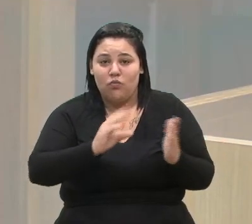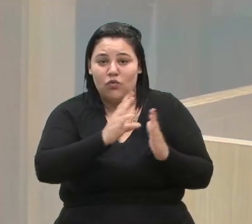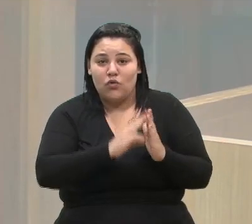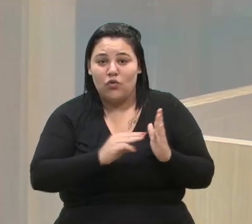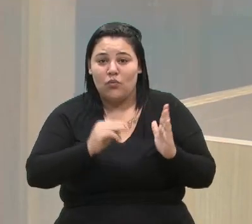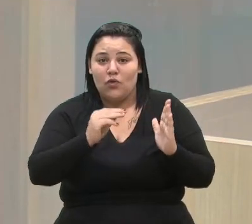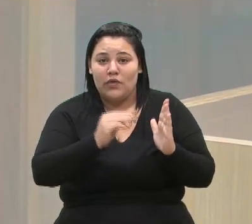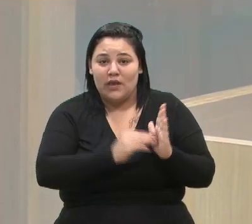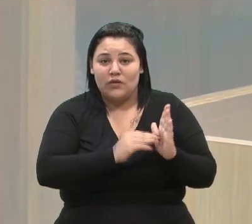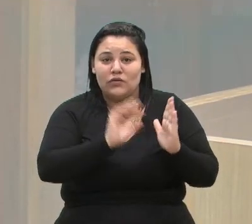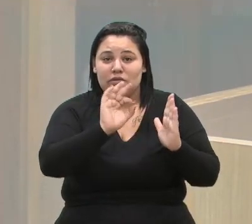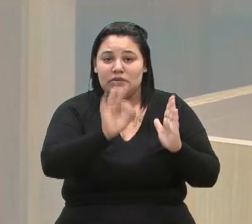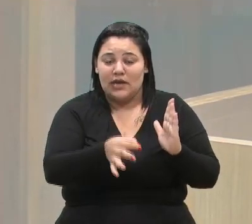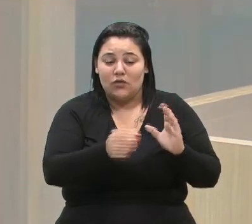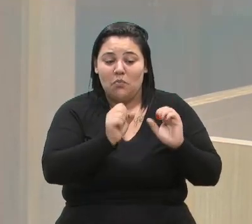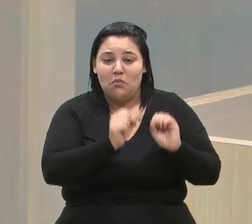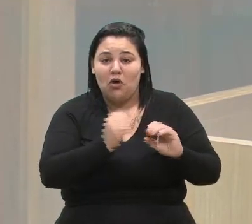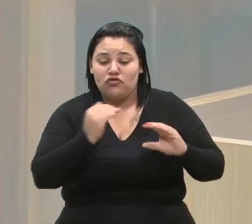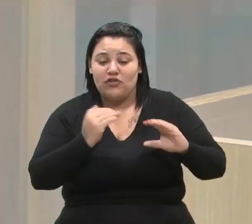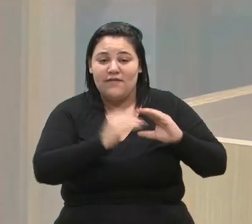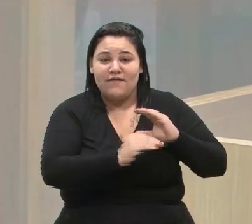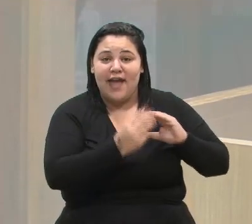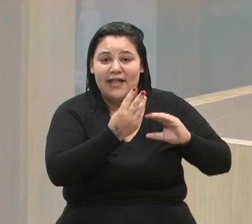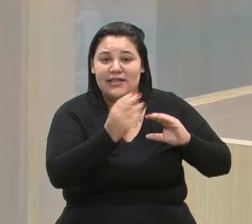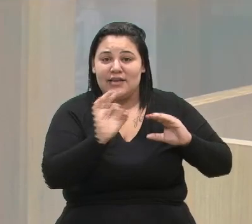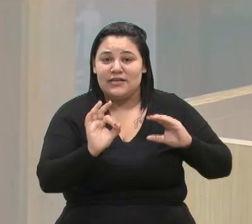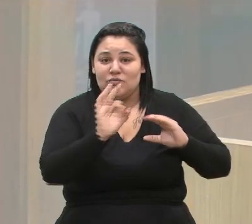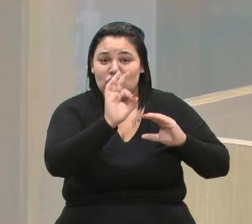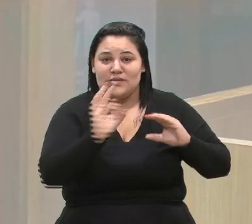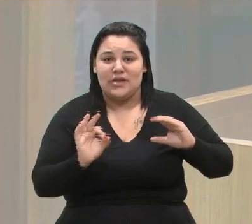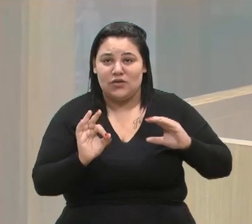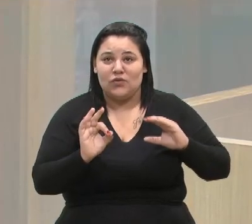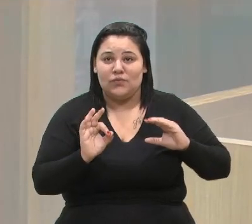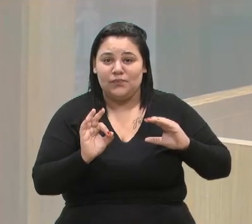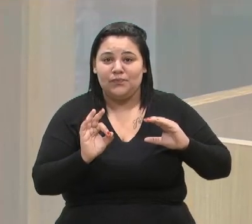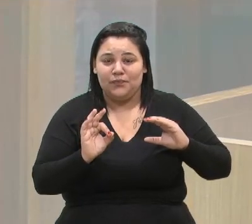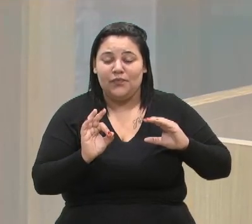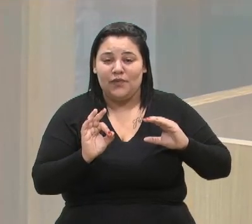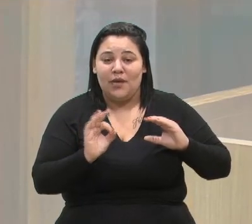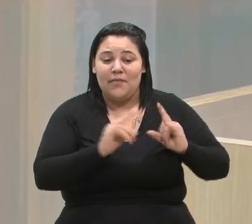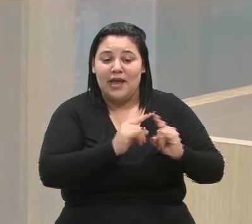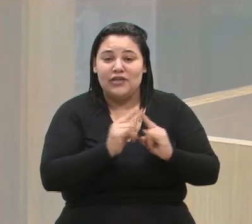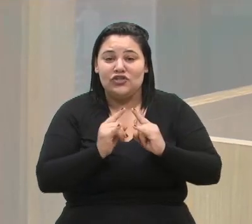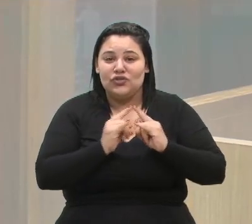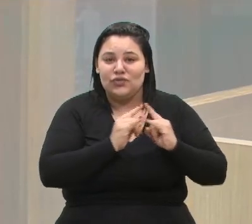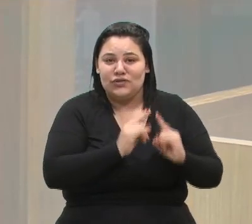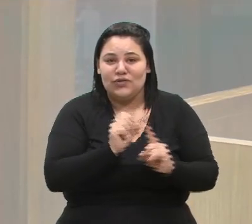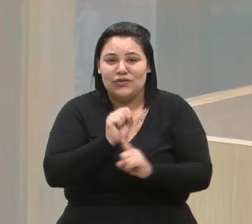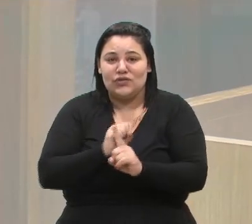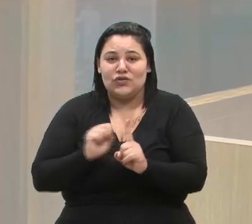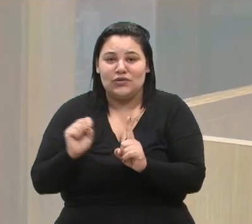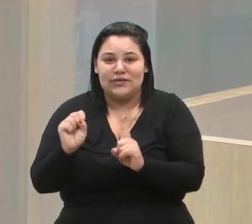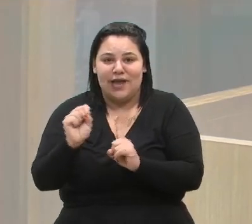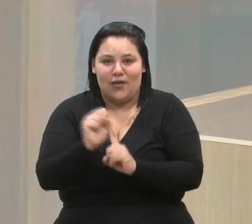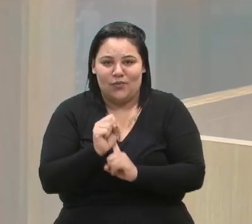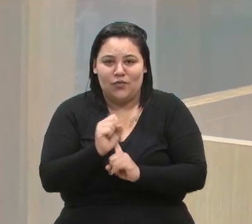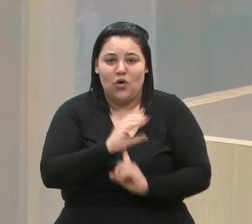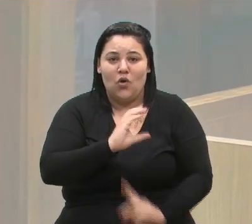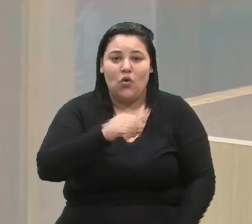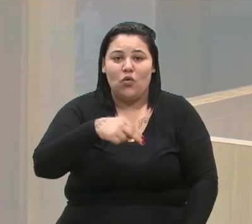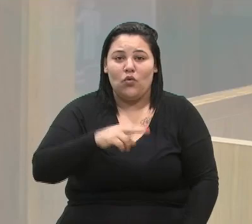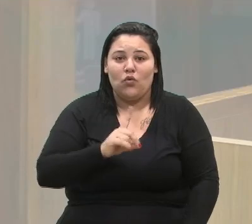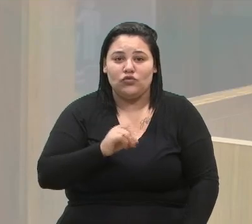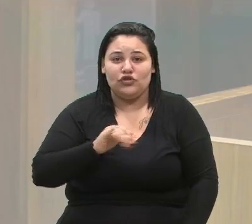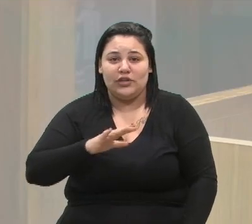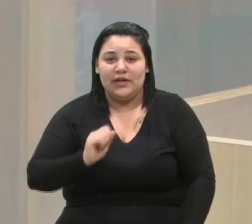destinar 3% para o Conselho Municipal da Criança e do Adolescente, o CONDICA, e outros 3% para o Fundo Municipal do Idoso.